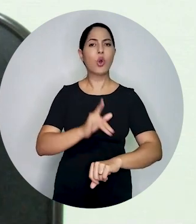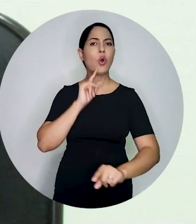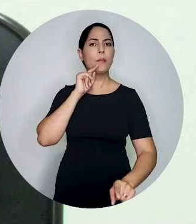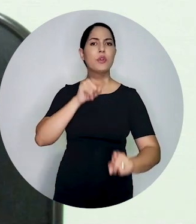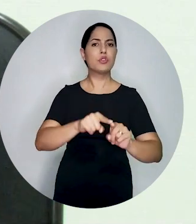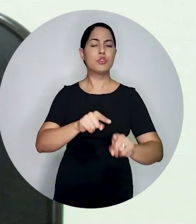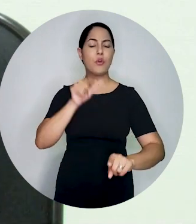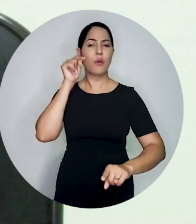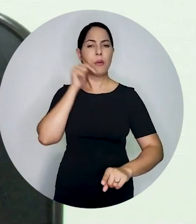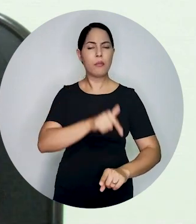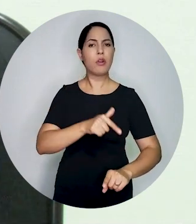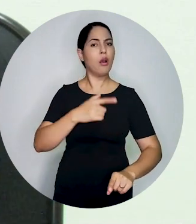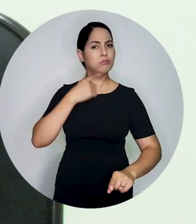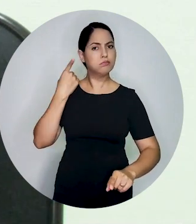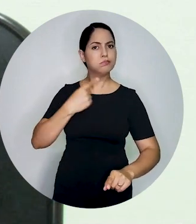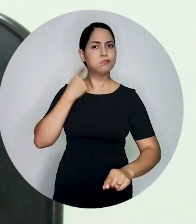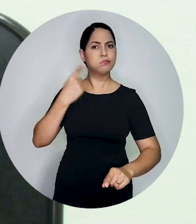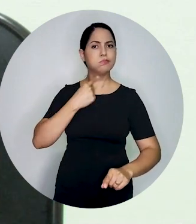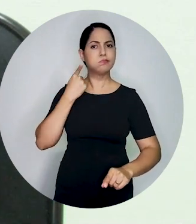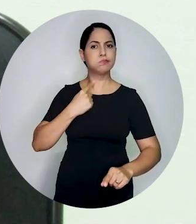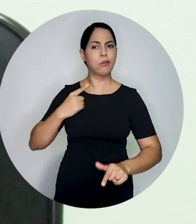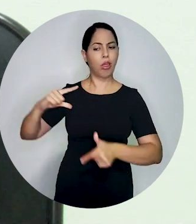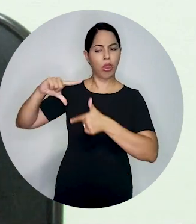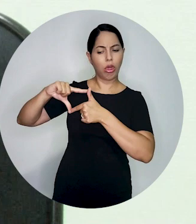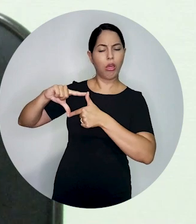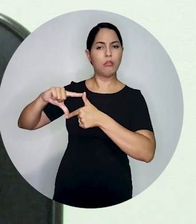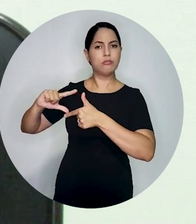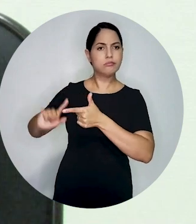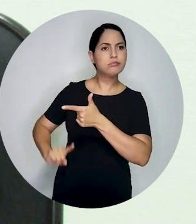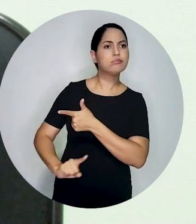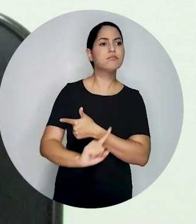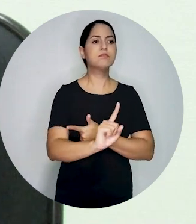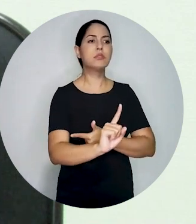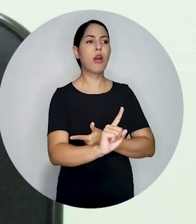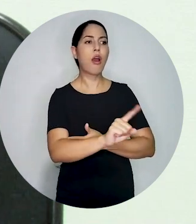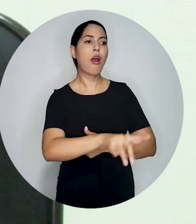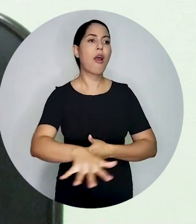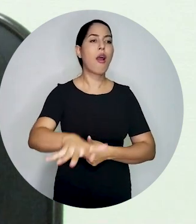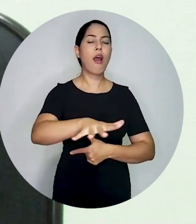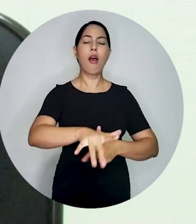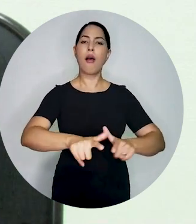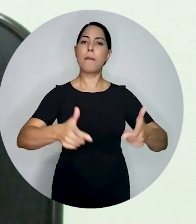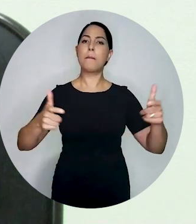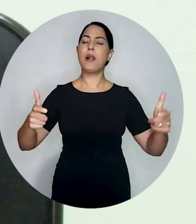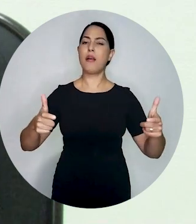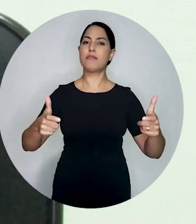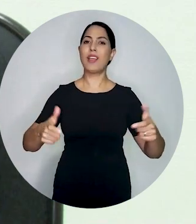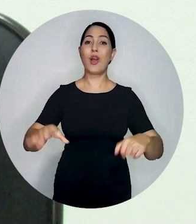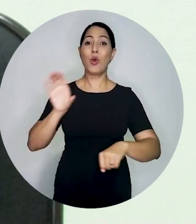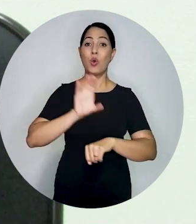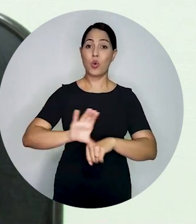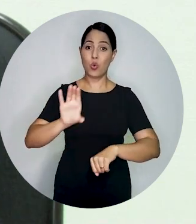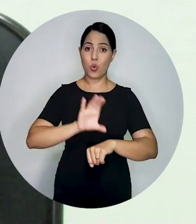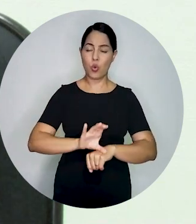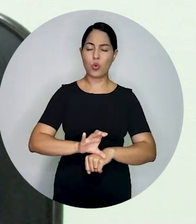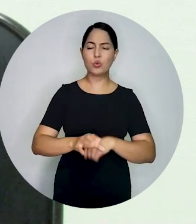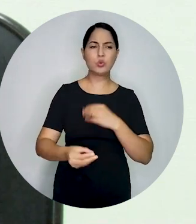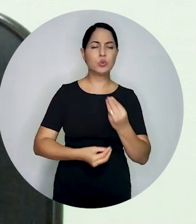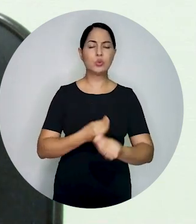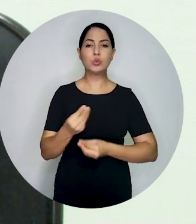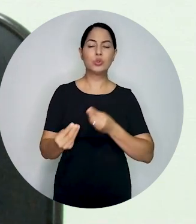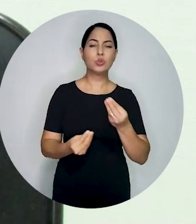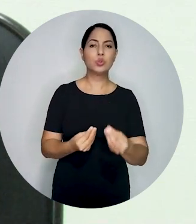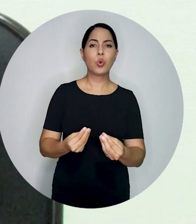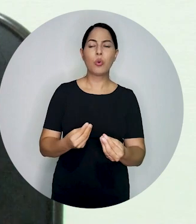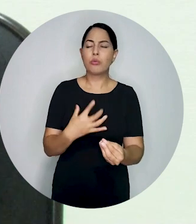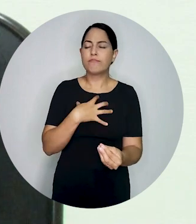dar para as mulheres aí mecanismos para saírem fora da caixa e encontrarem oportunidades dentro do mercado de trabalho. Teremos aí